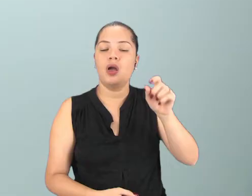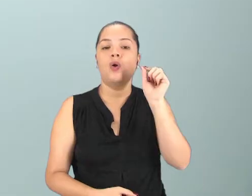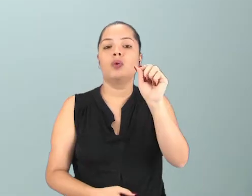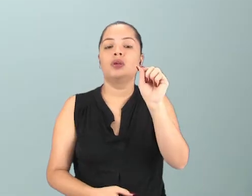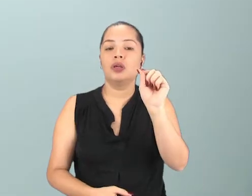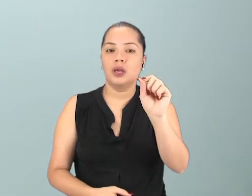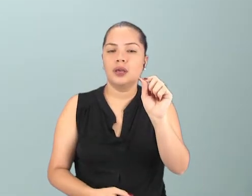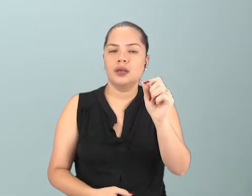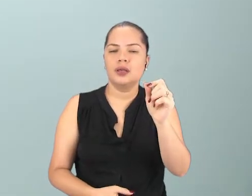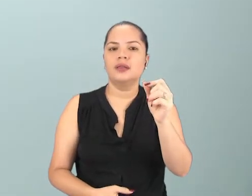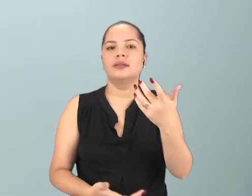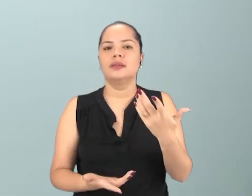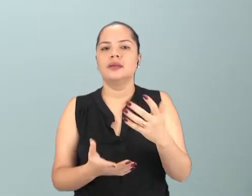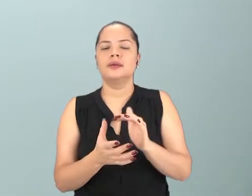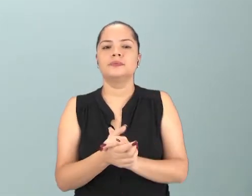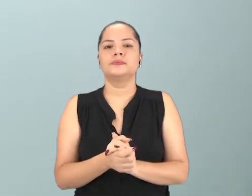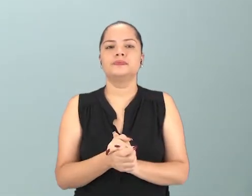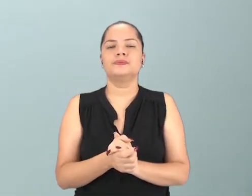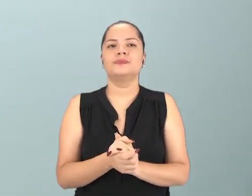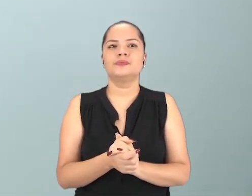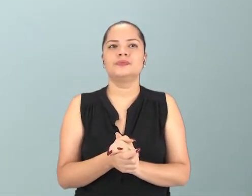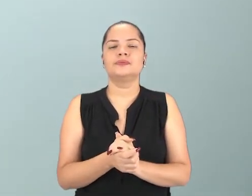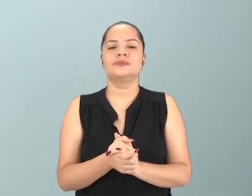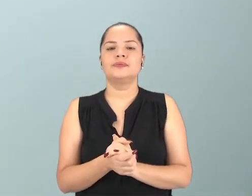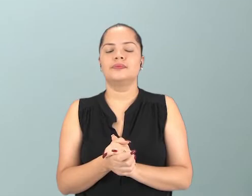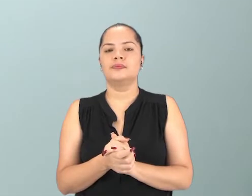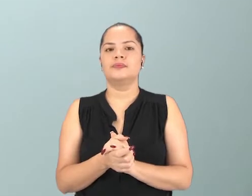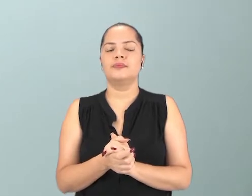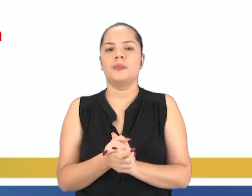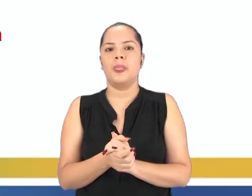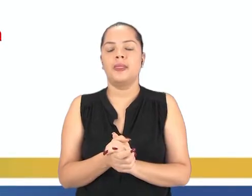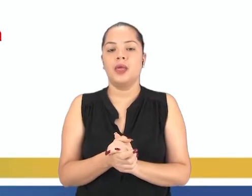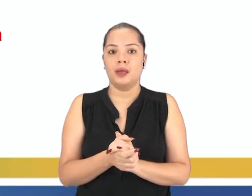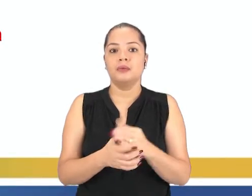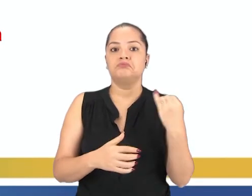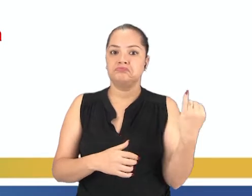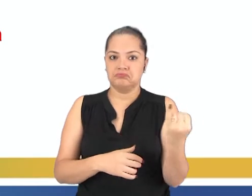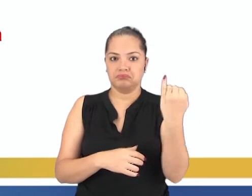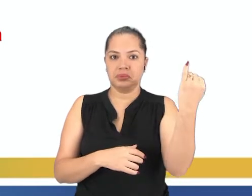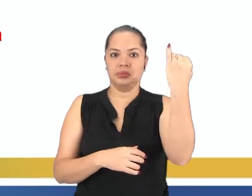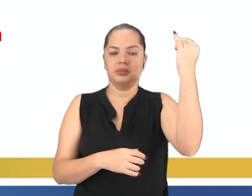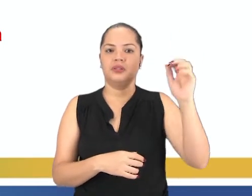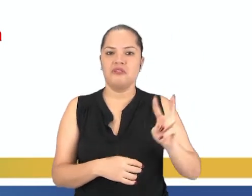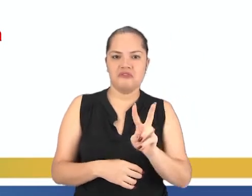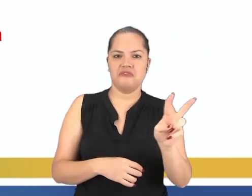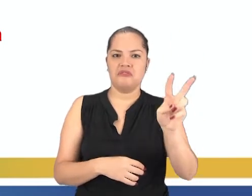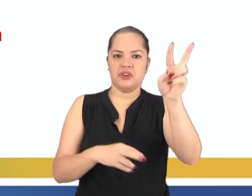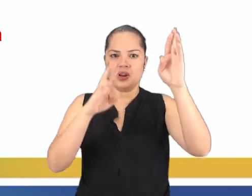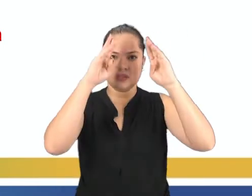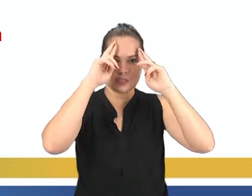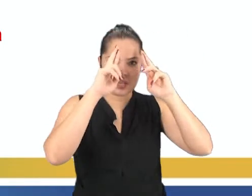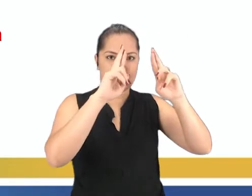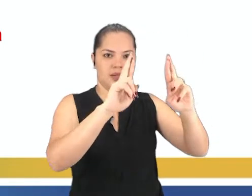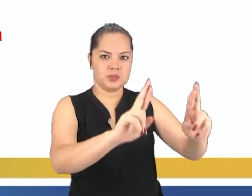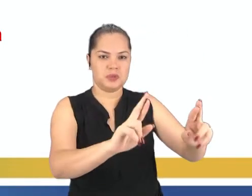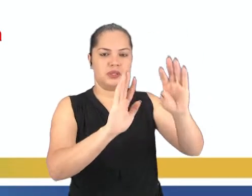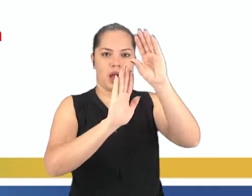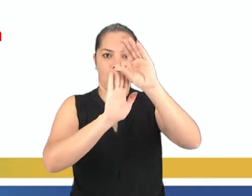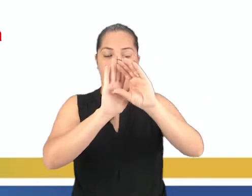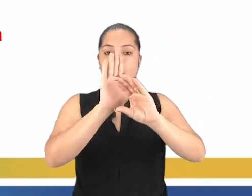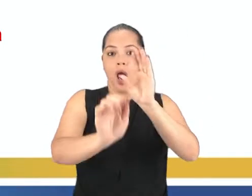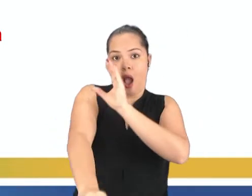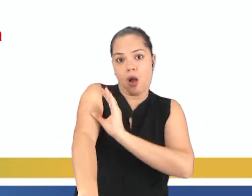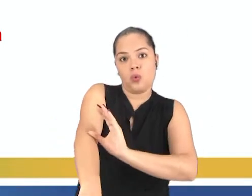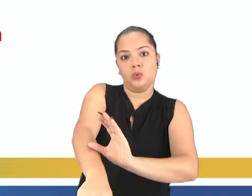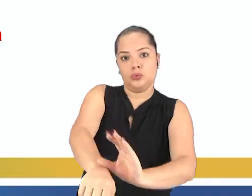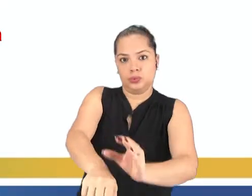a opinião dela sobre o quê? Qual é a opinião dela? De que é necessário valorizar e respeitar a cultura e a pessoa negra